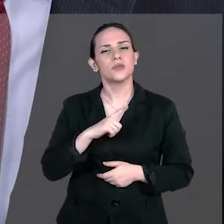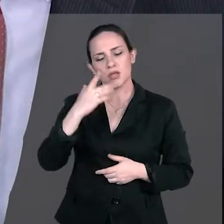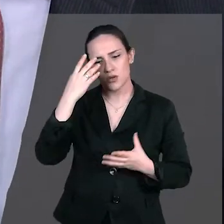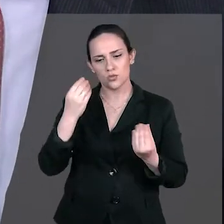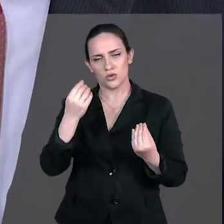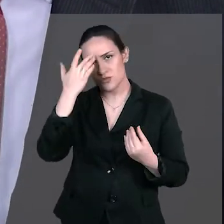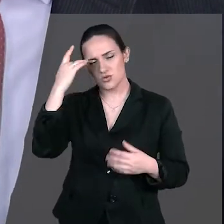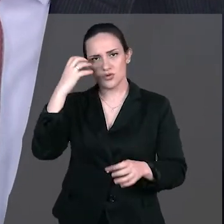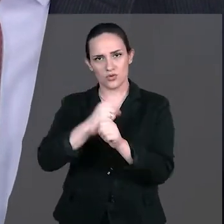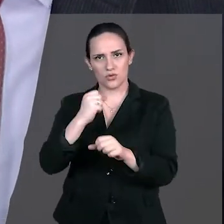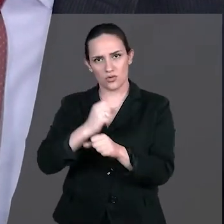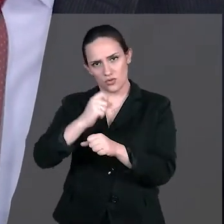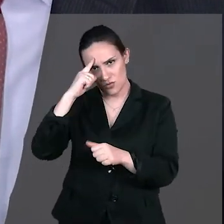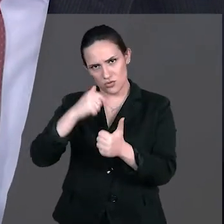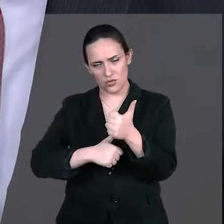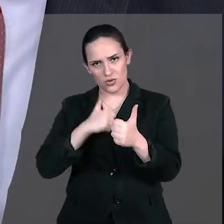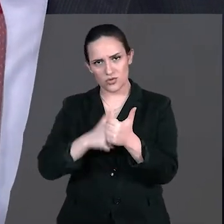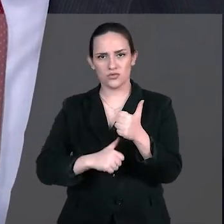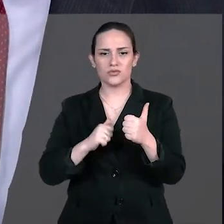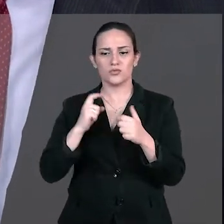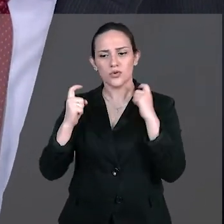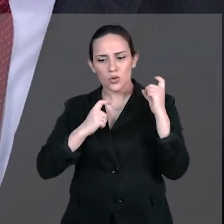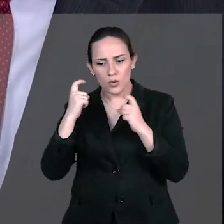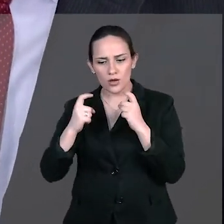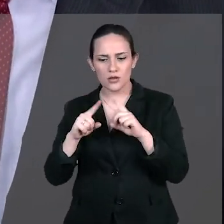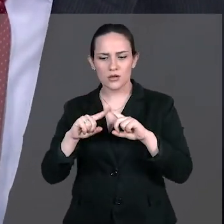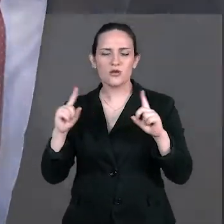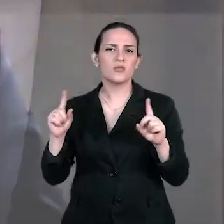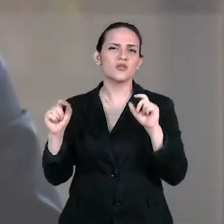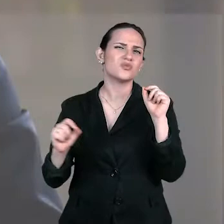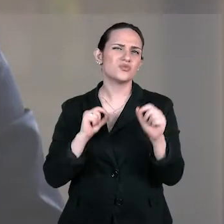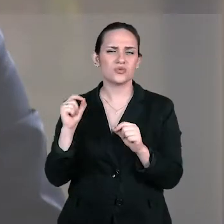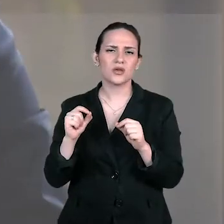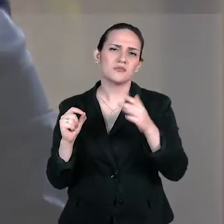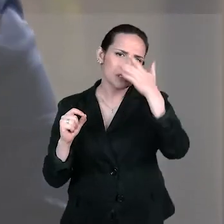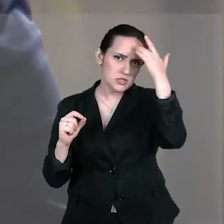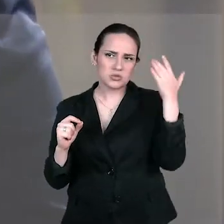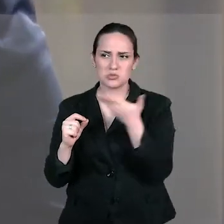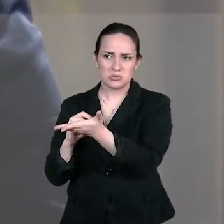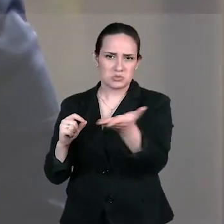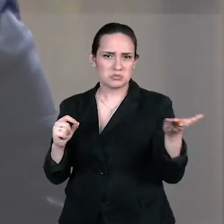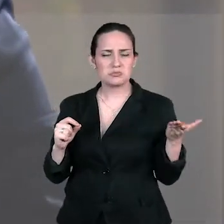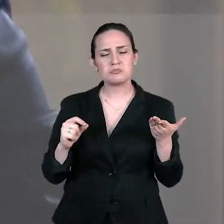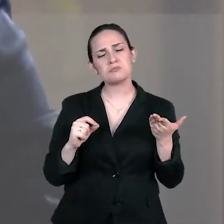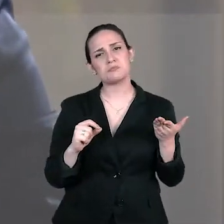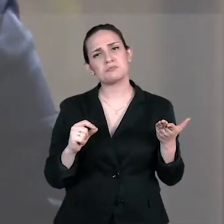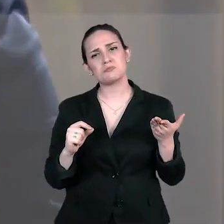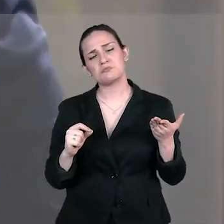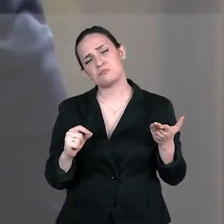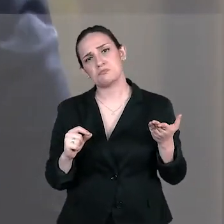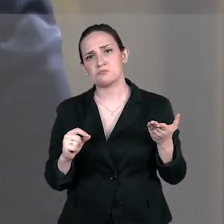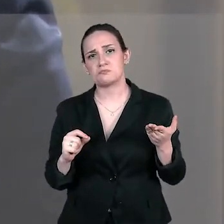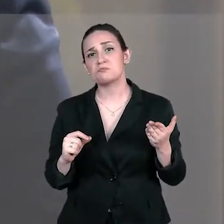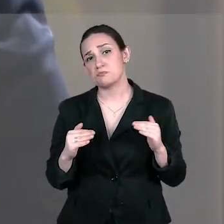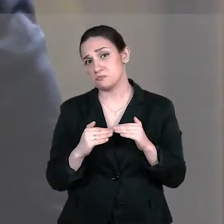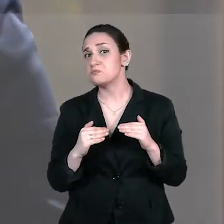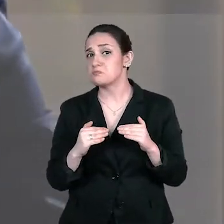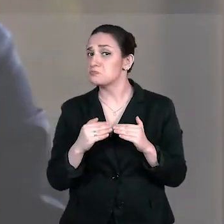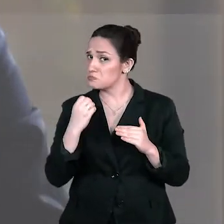gente, de muito contador e muito empresário. Certo. Mas, de certa forma, ela tem sido recebida, como eu posso